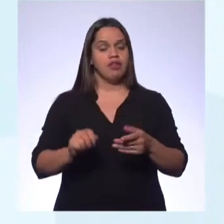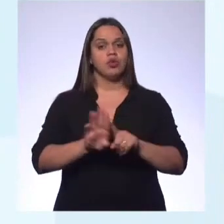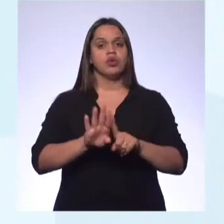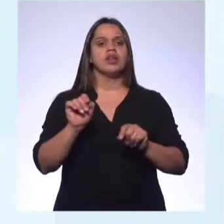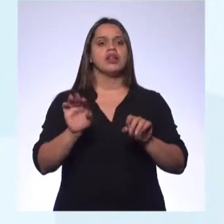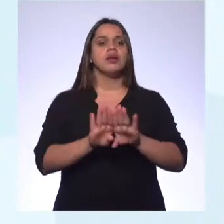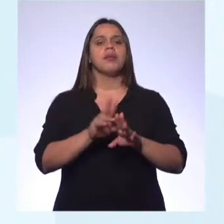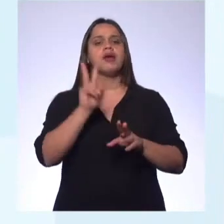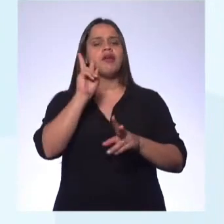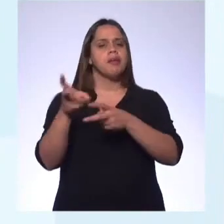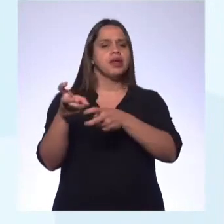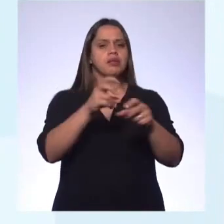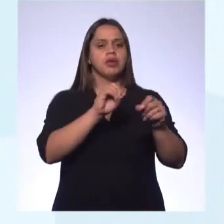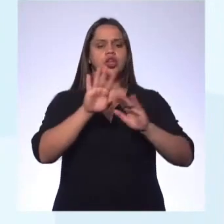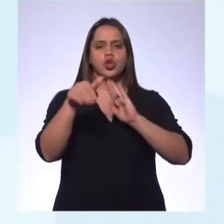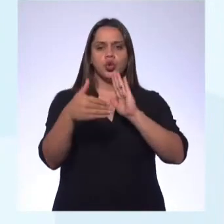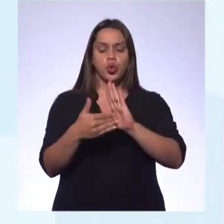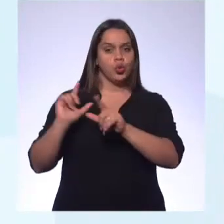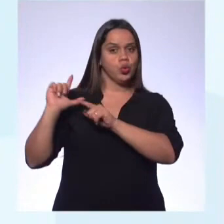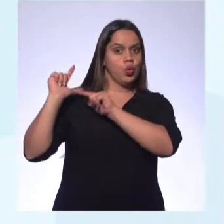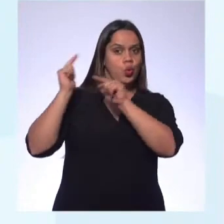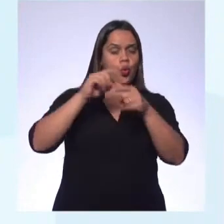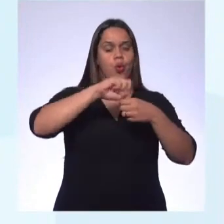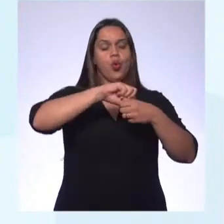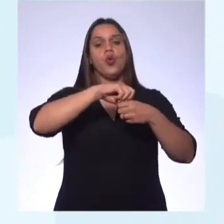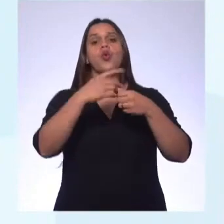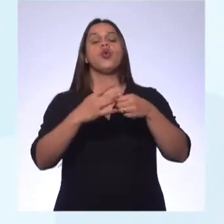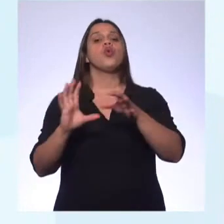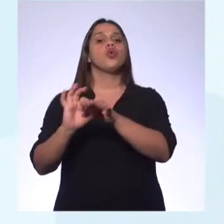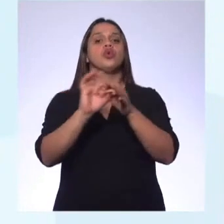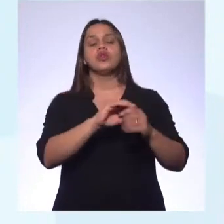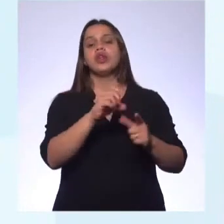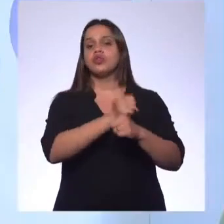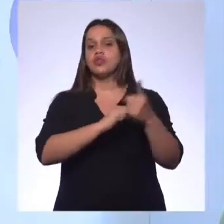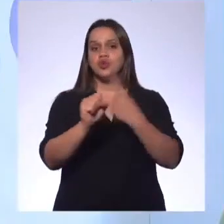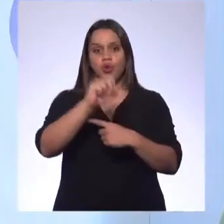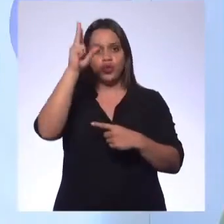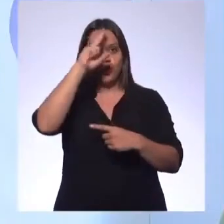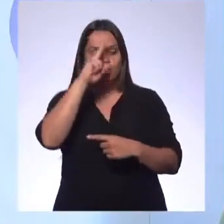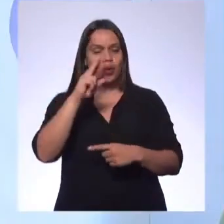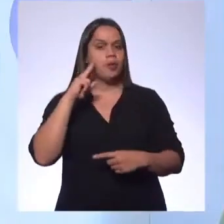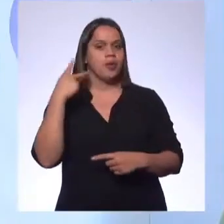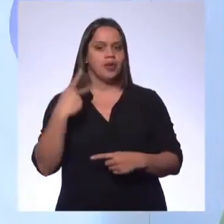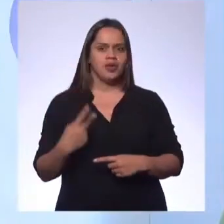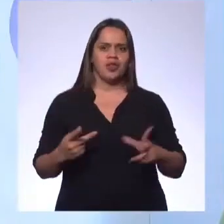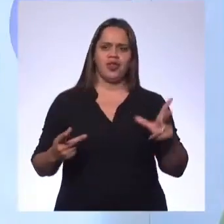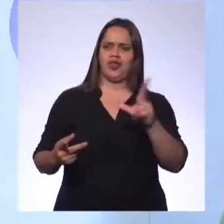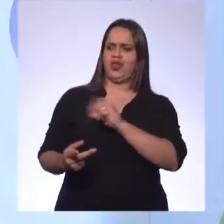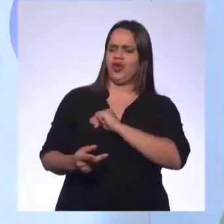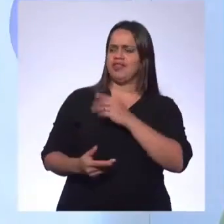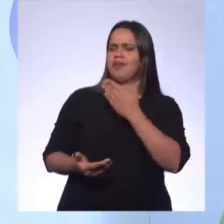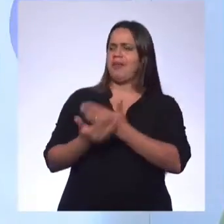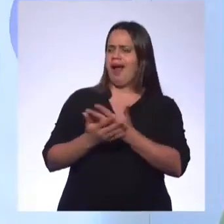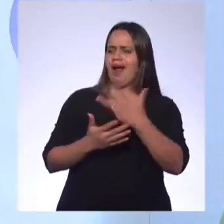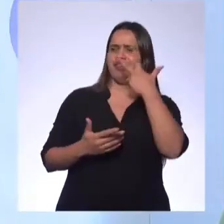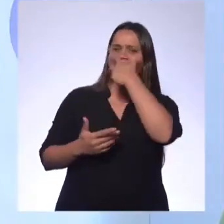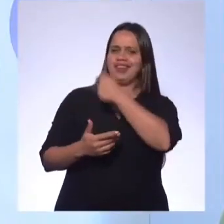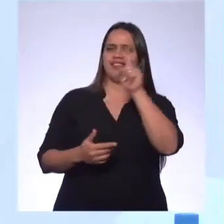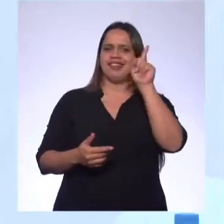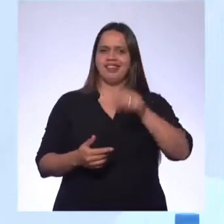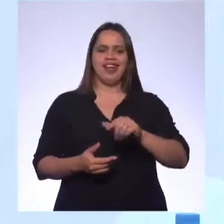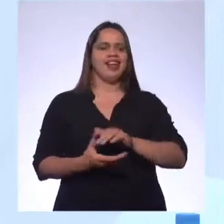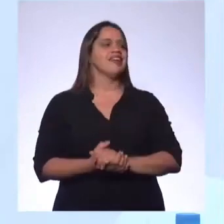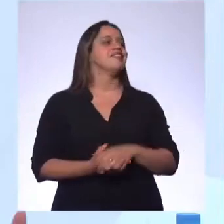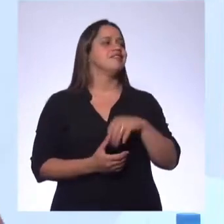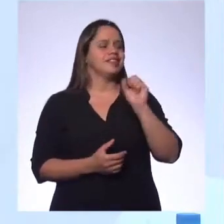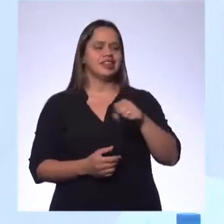situando aspectos do contexto histórico, social e político. Essa vai ser uma aula linda também, não é, Vai Thay? ser uma aula linda,